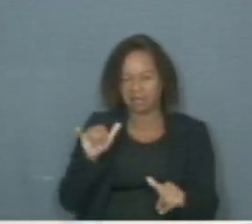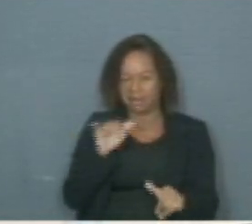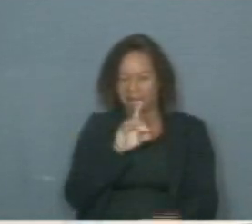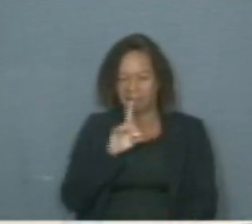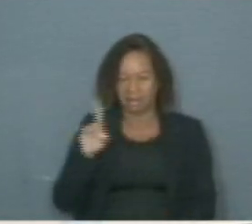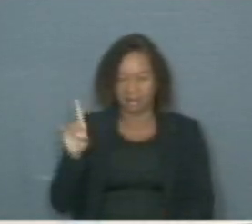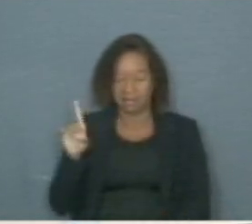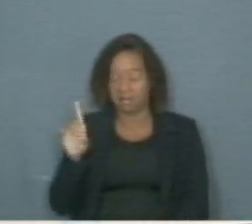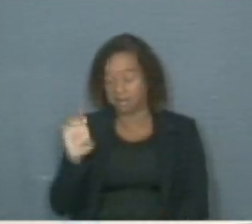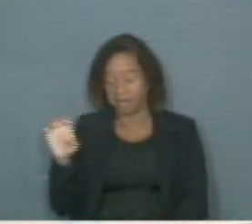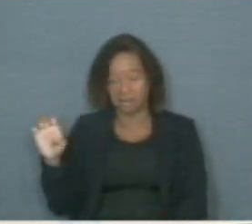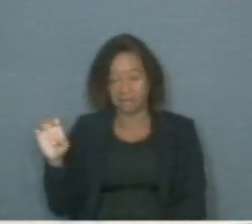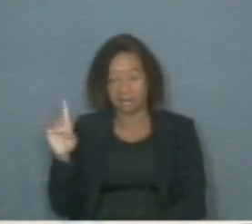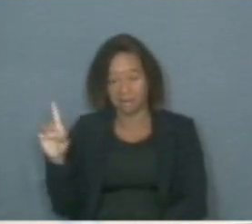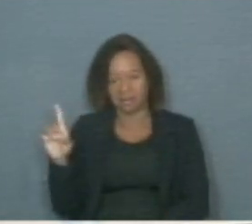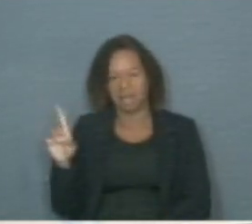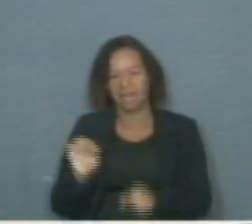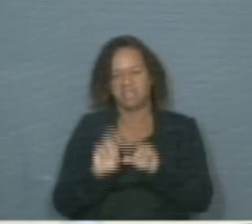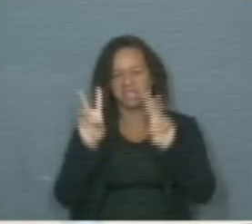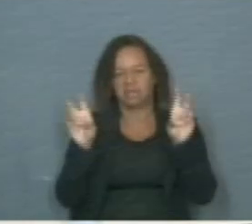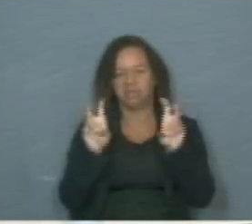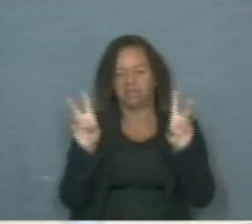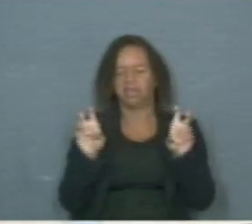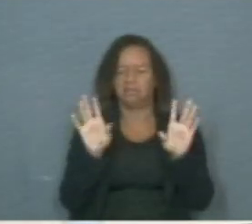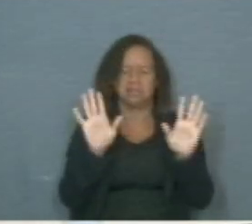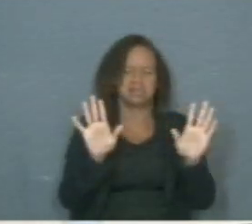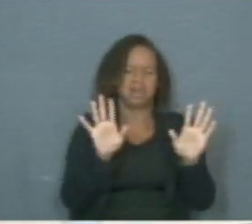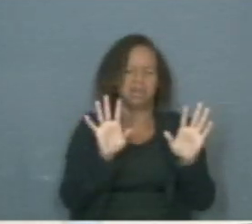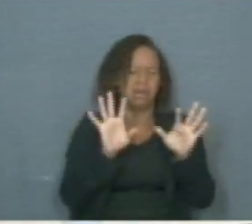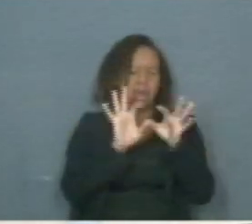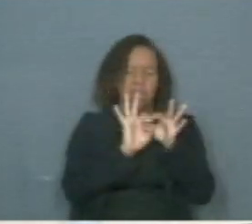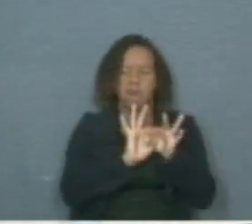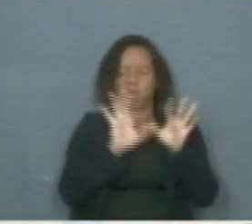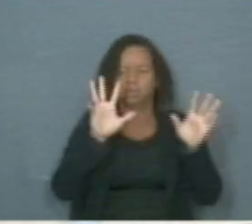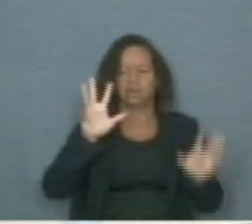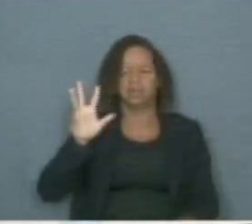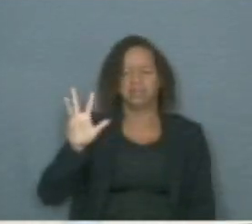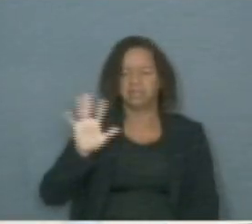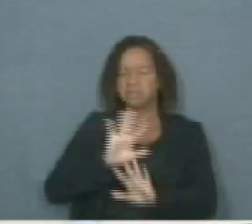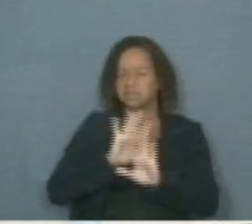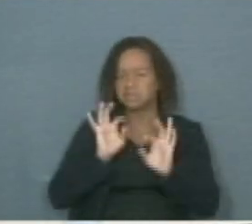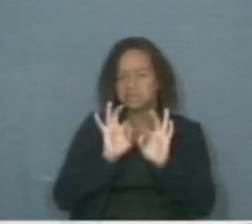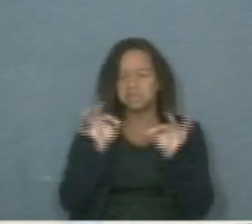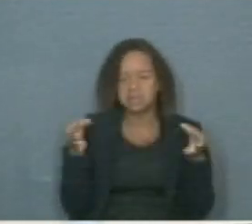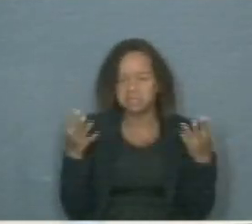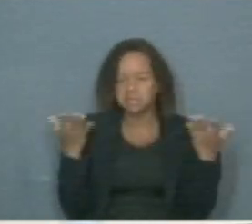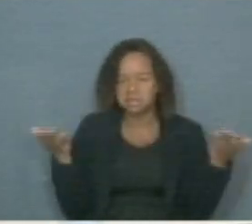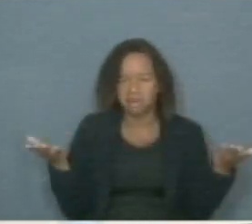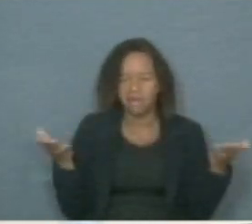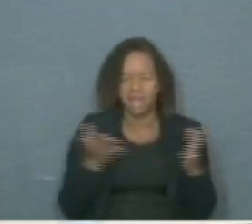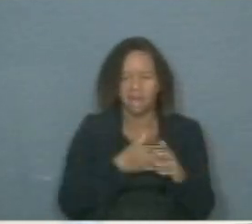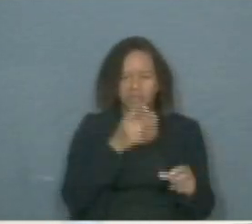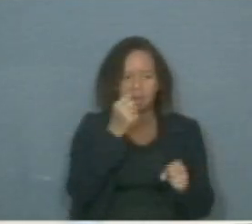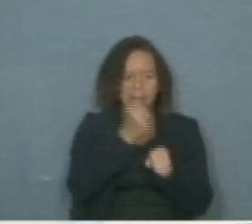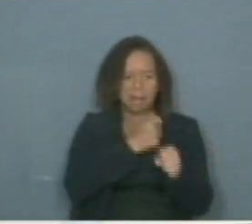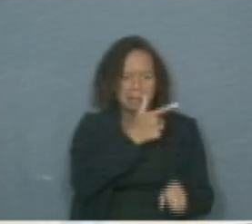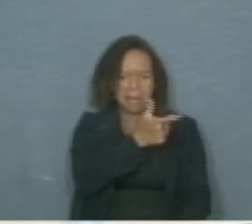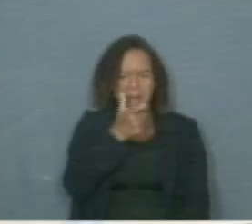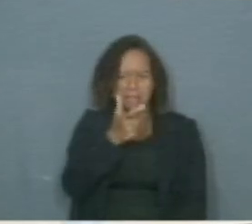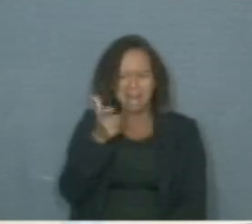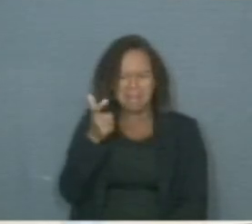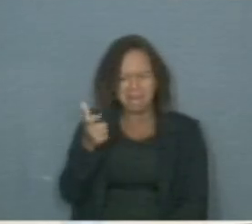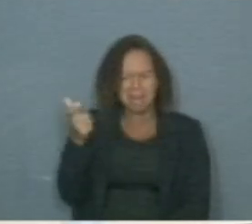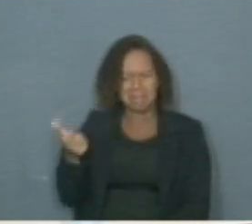extrema-direita, foi fazer uma festa com o tema de aniversário de Lula livre. Ele foi assassinado a